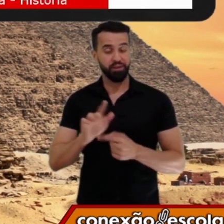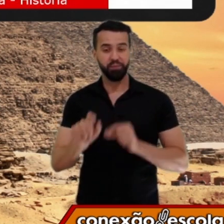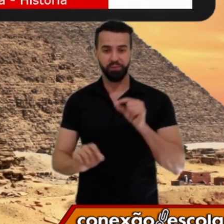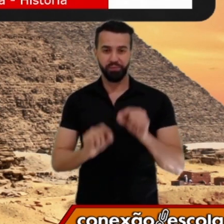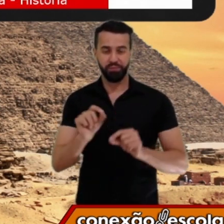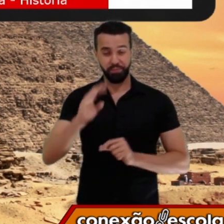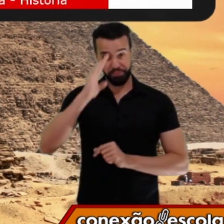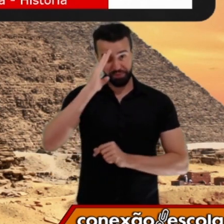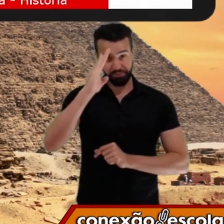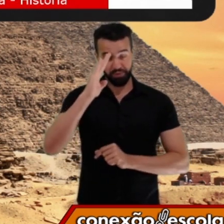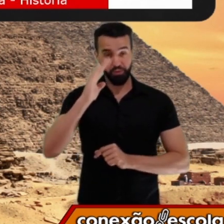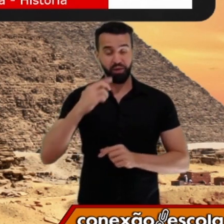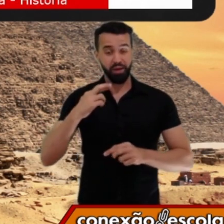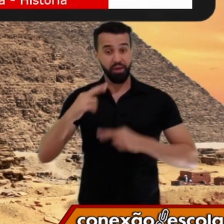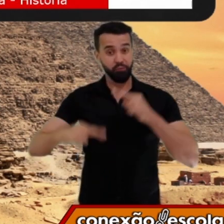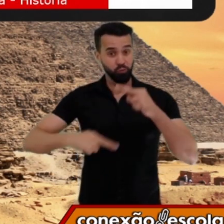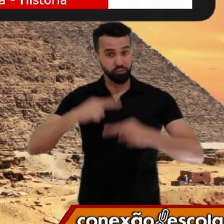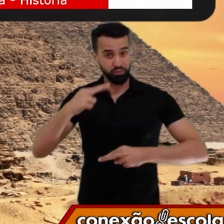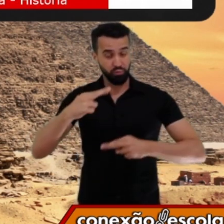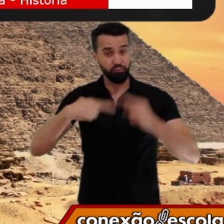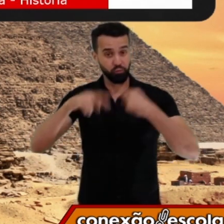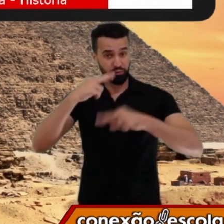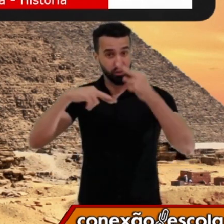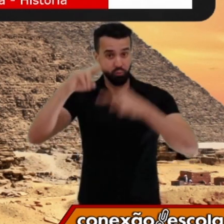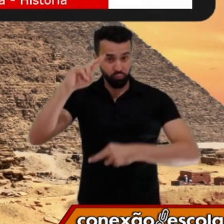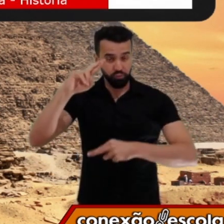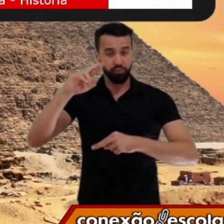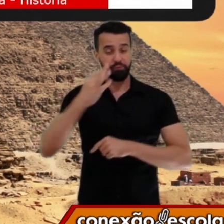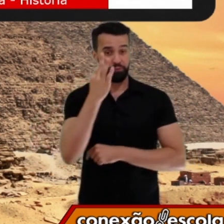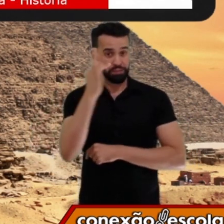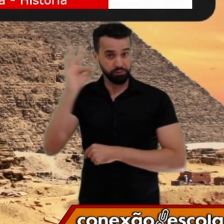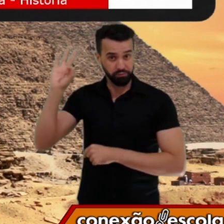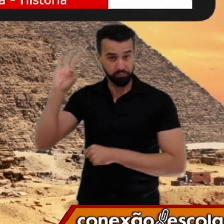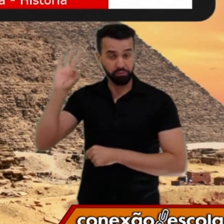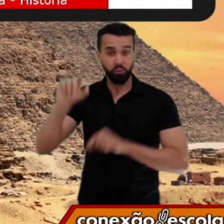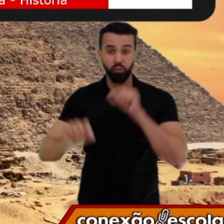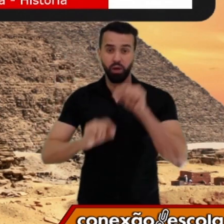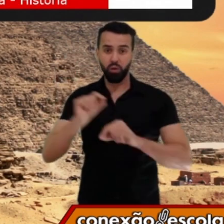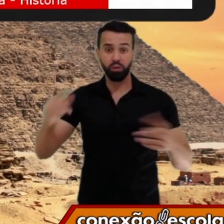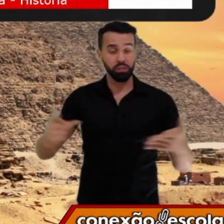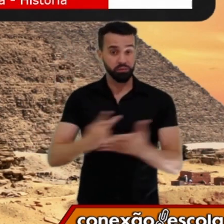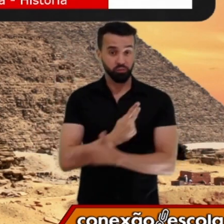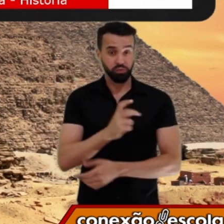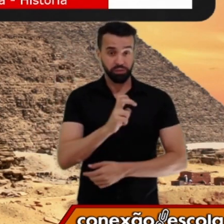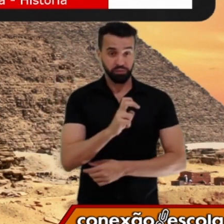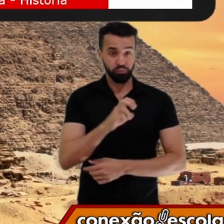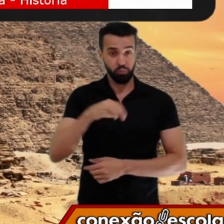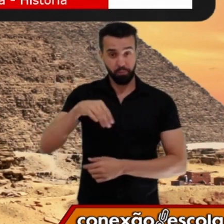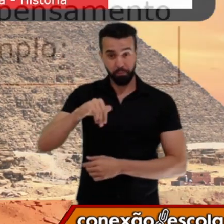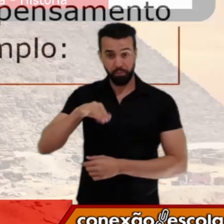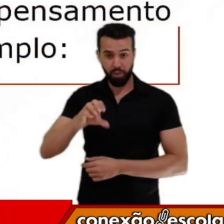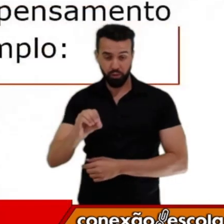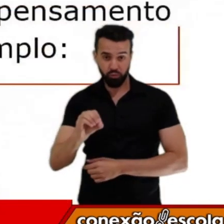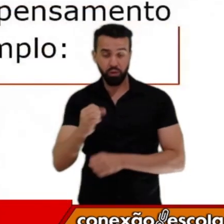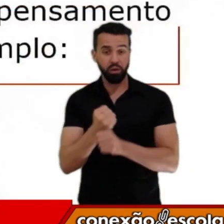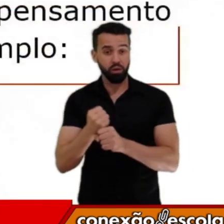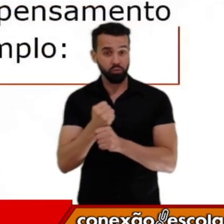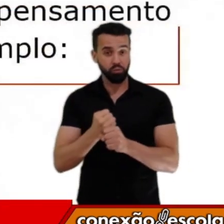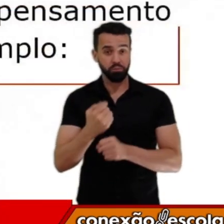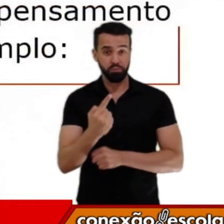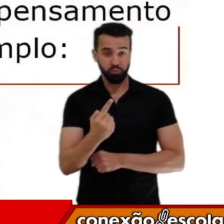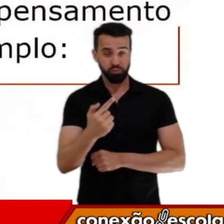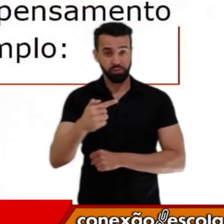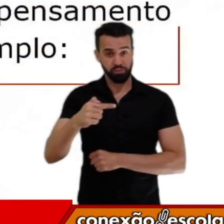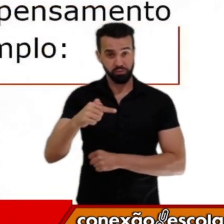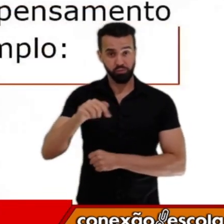principal também a Revolução Francesa, que ela explode em 5 de maio de